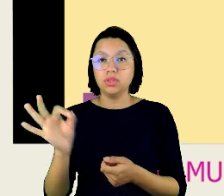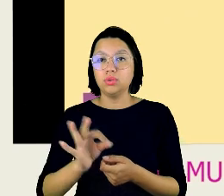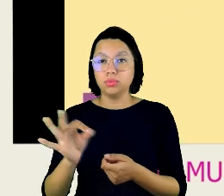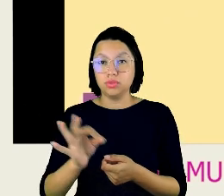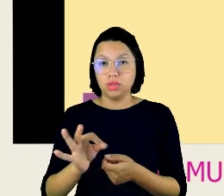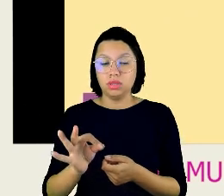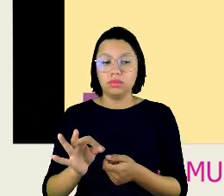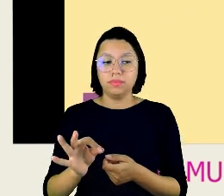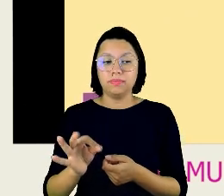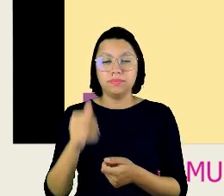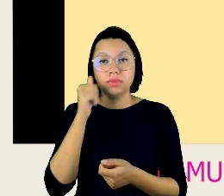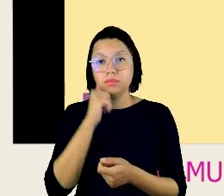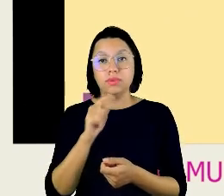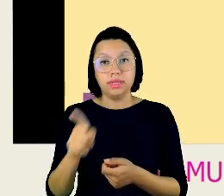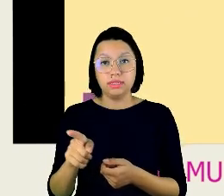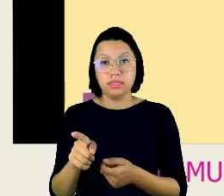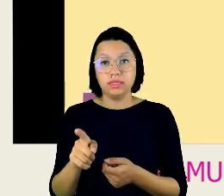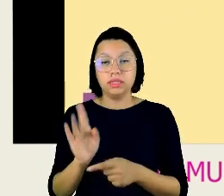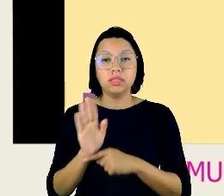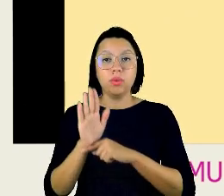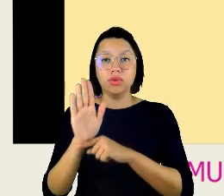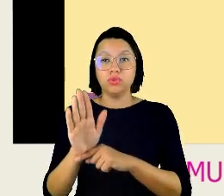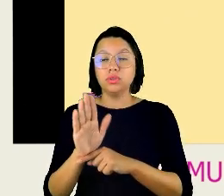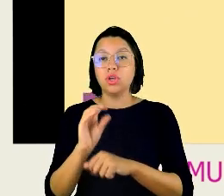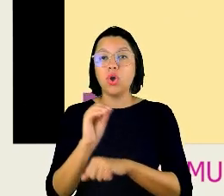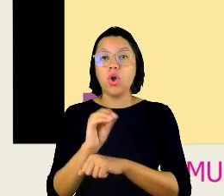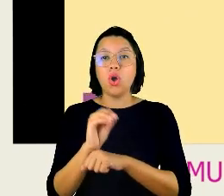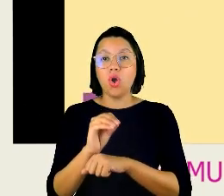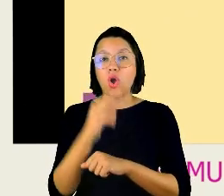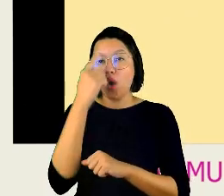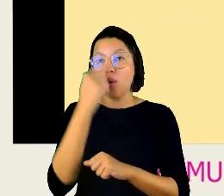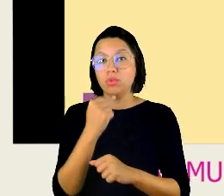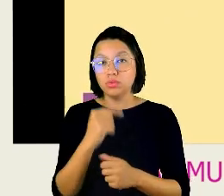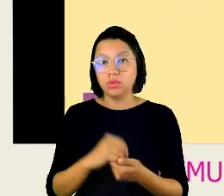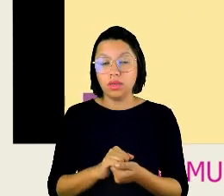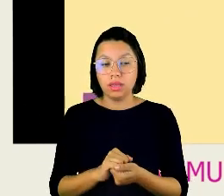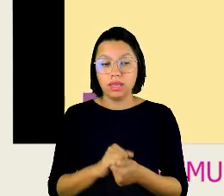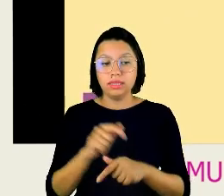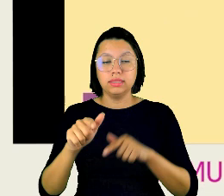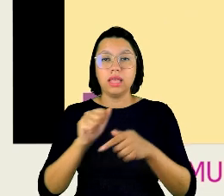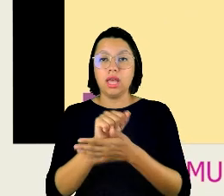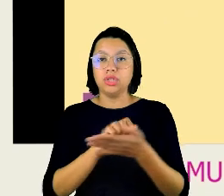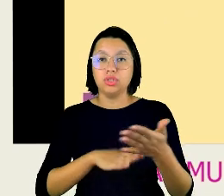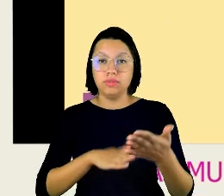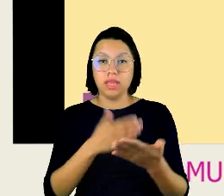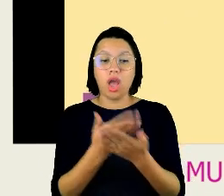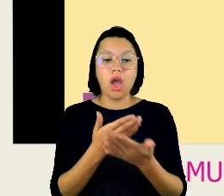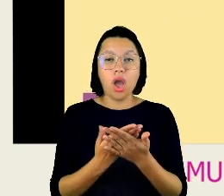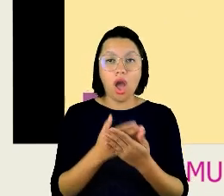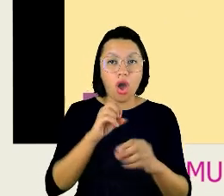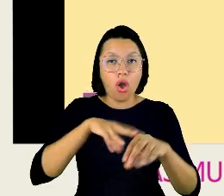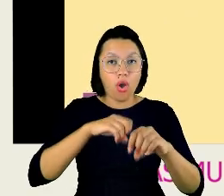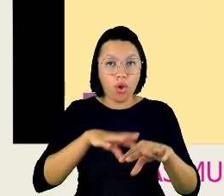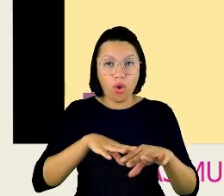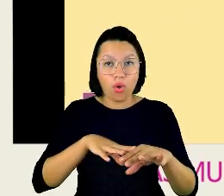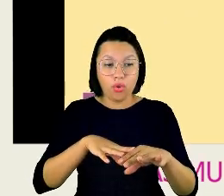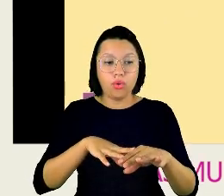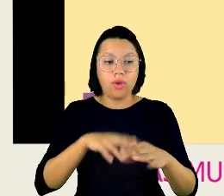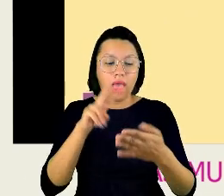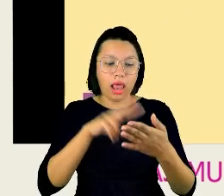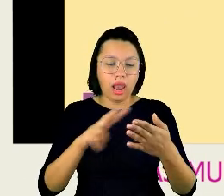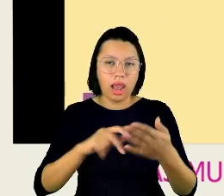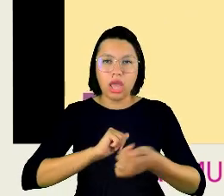87%, né, das mulheres ali estão auxiliando nos cuidados pessoais, nas atividades educacionais, a ler,